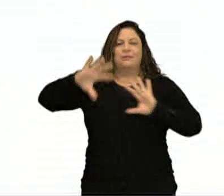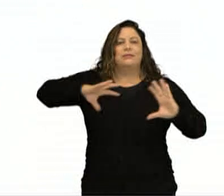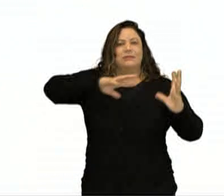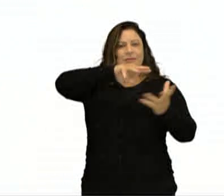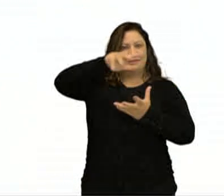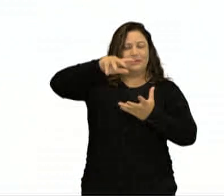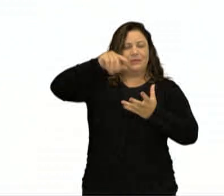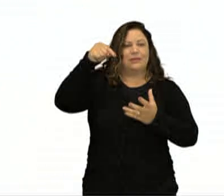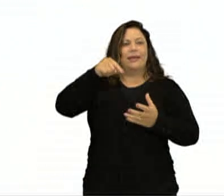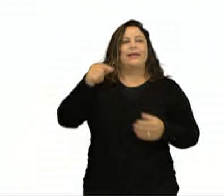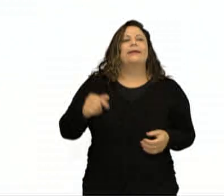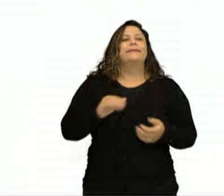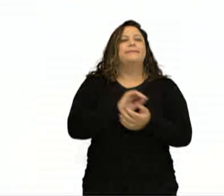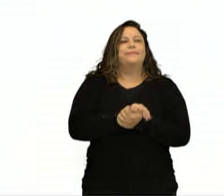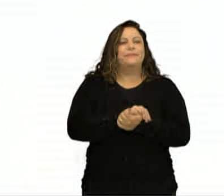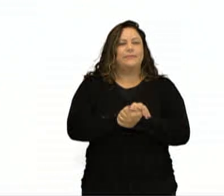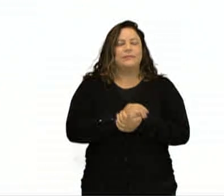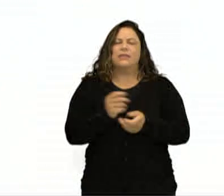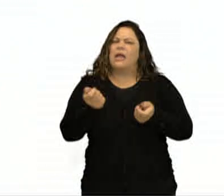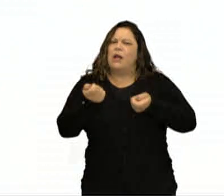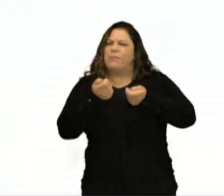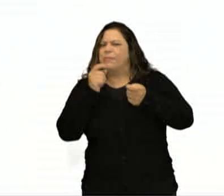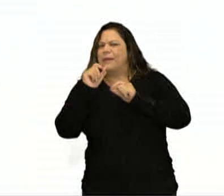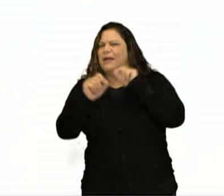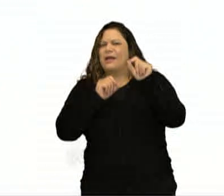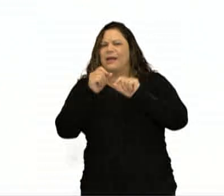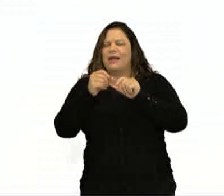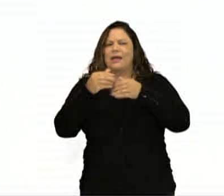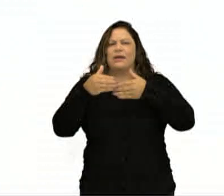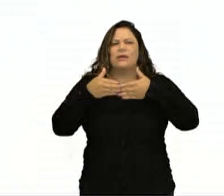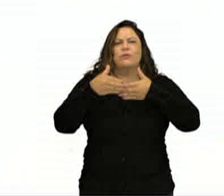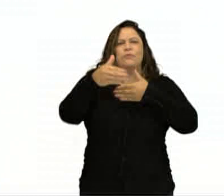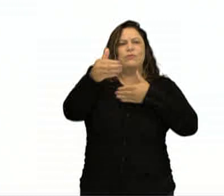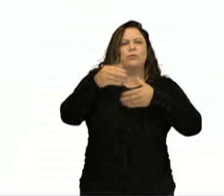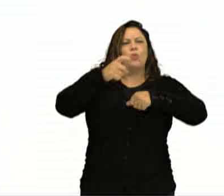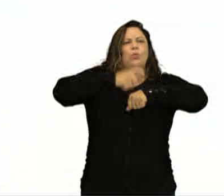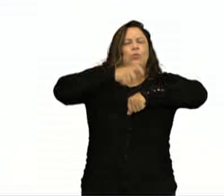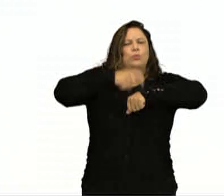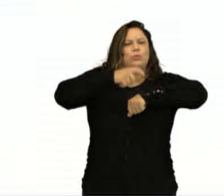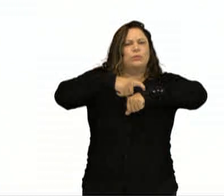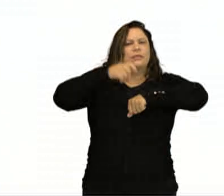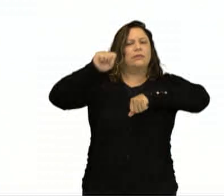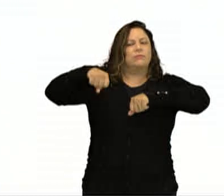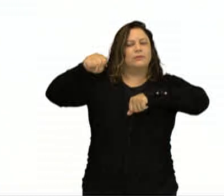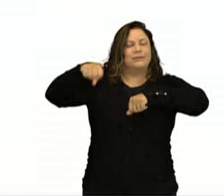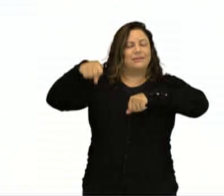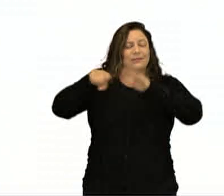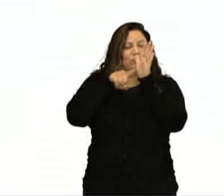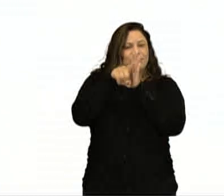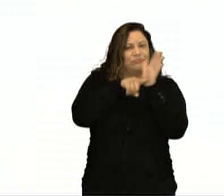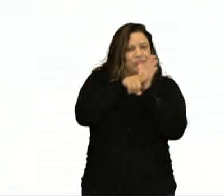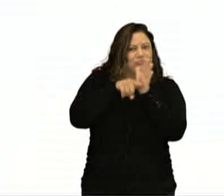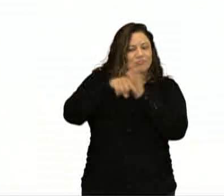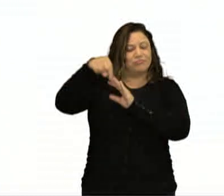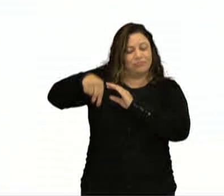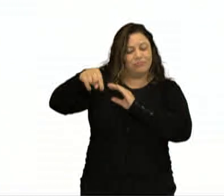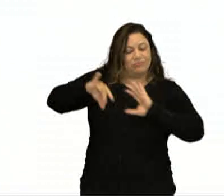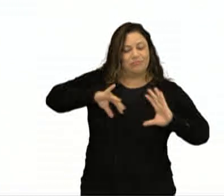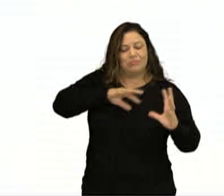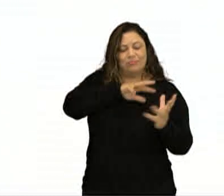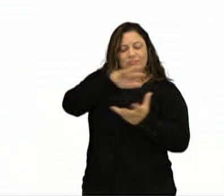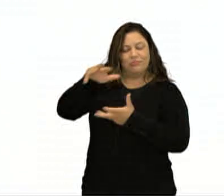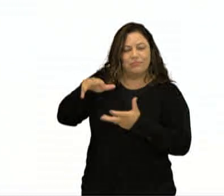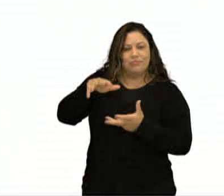Para fornecer um comando à sonda, qual é o tempo aproximado em segundos que os pesquisadores aqui na Terra